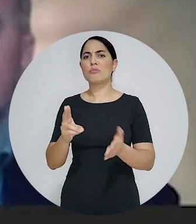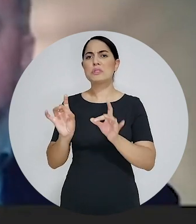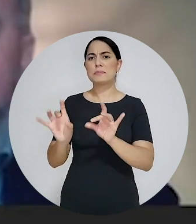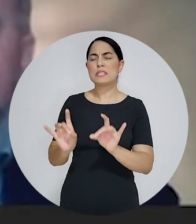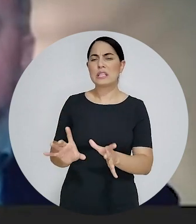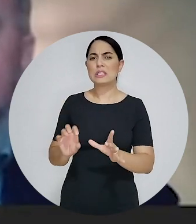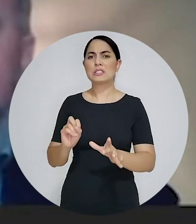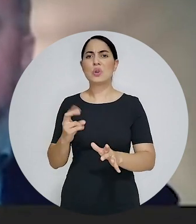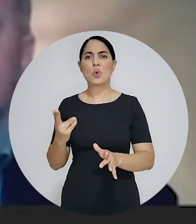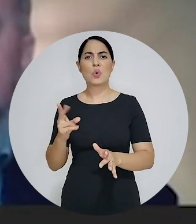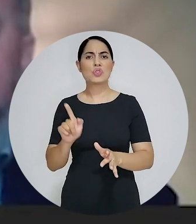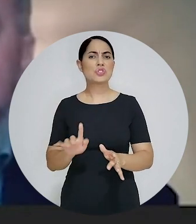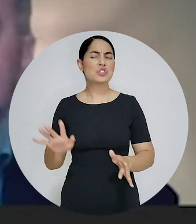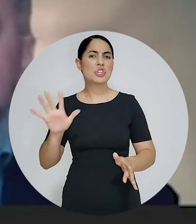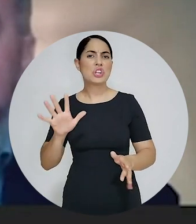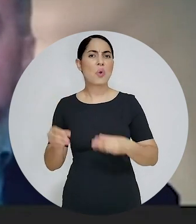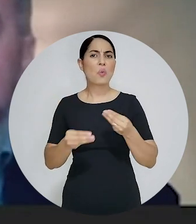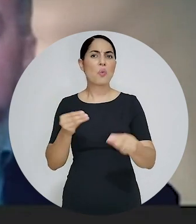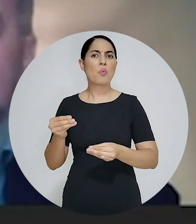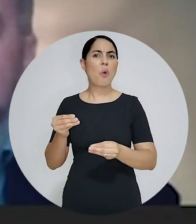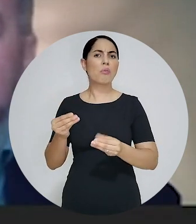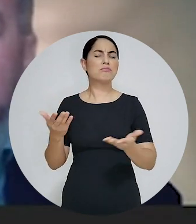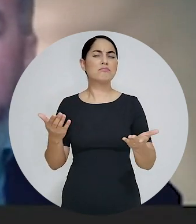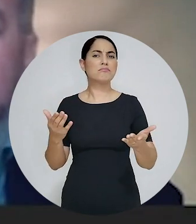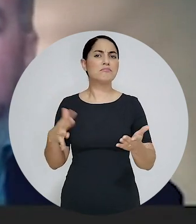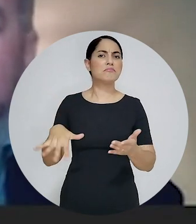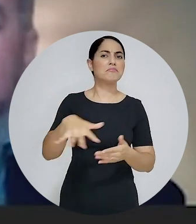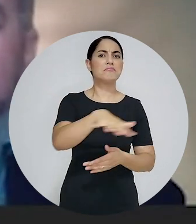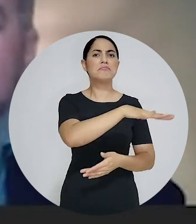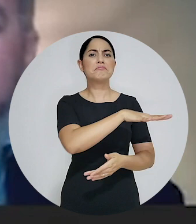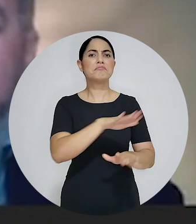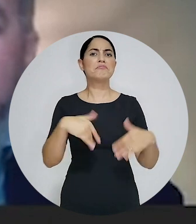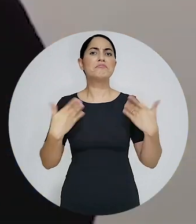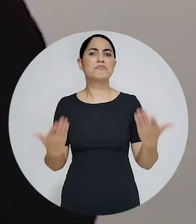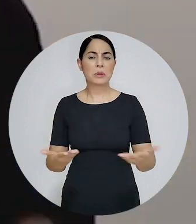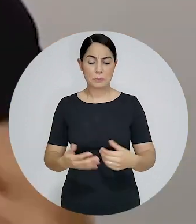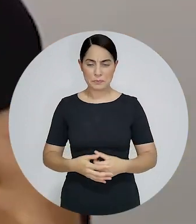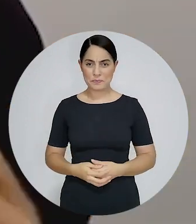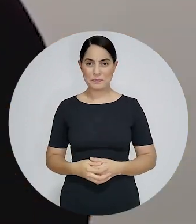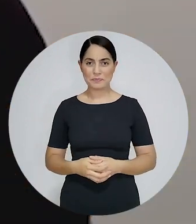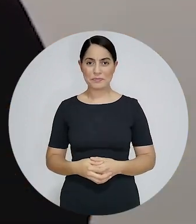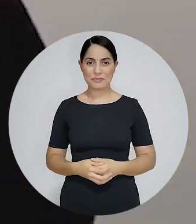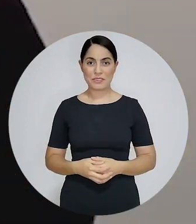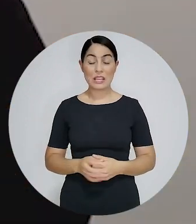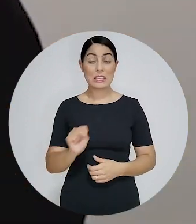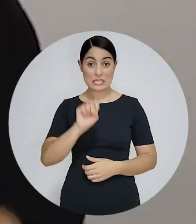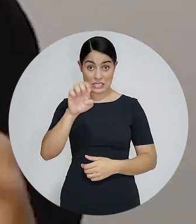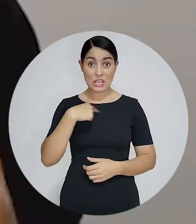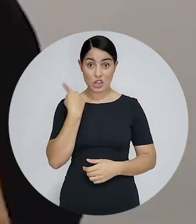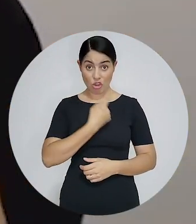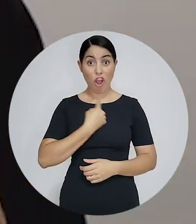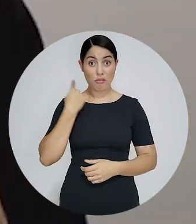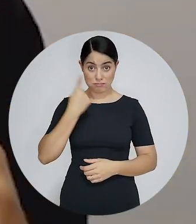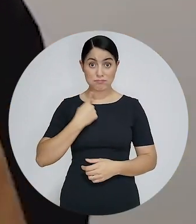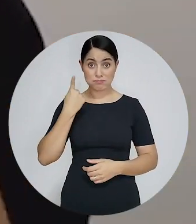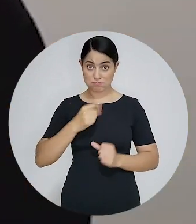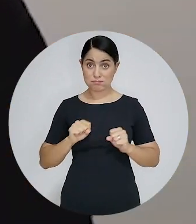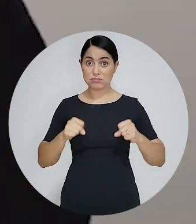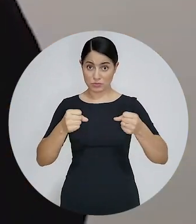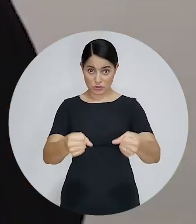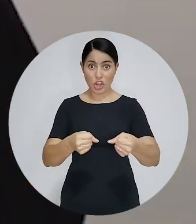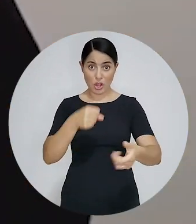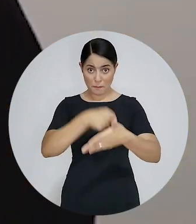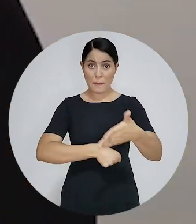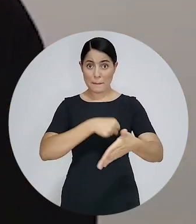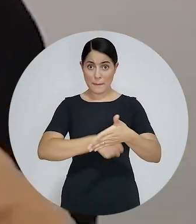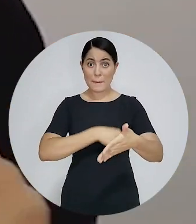empreendedor, um especialista, um generalista. Quais as áreas de ascensão? Se nós nos dedicamos, se nós sabemos